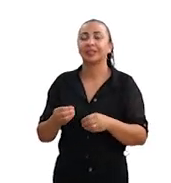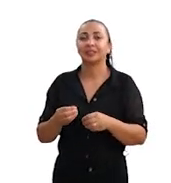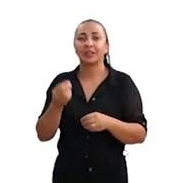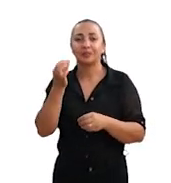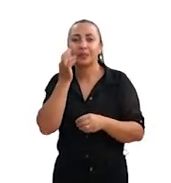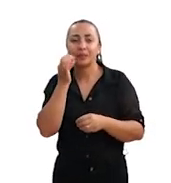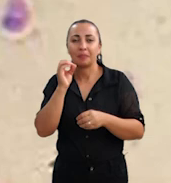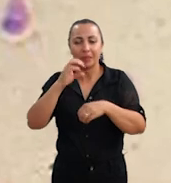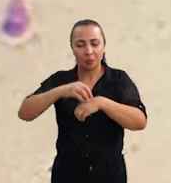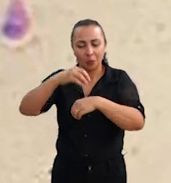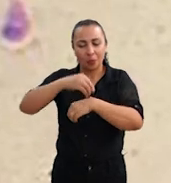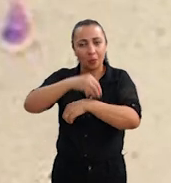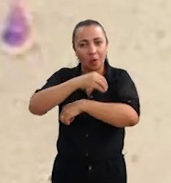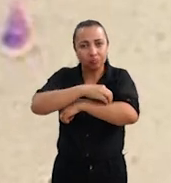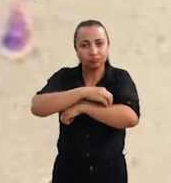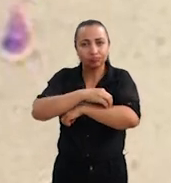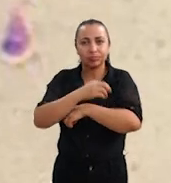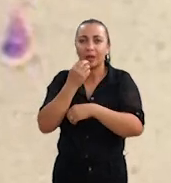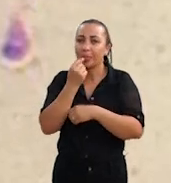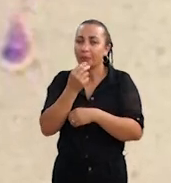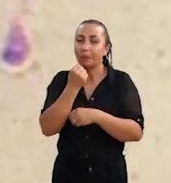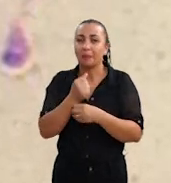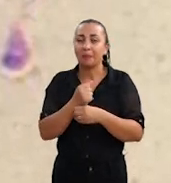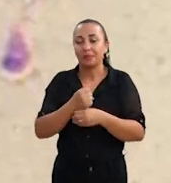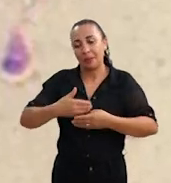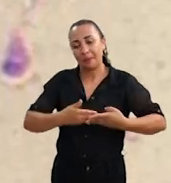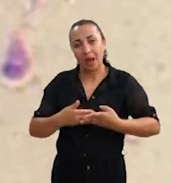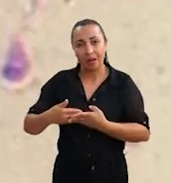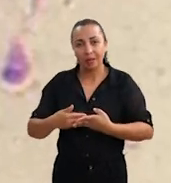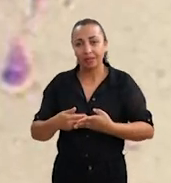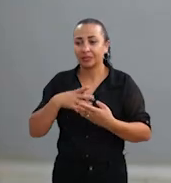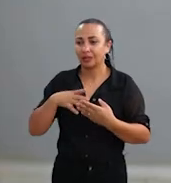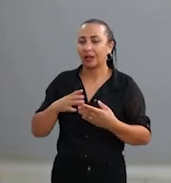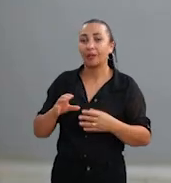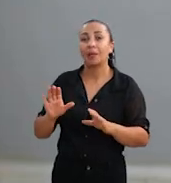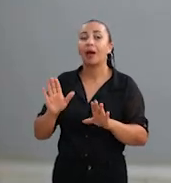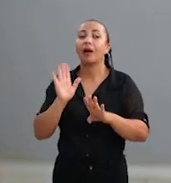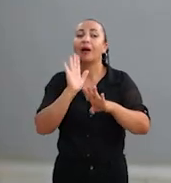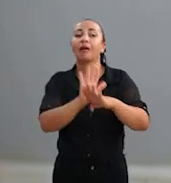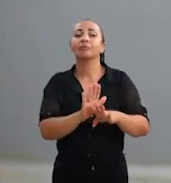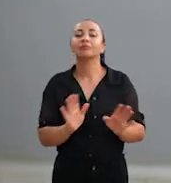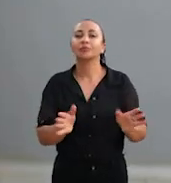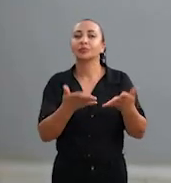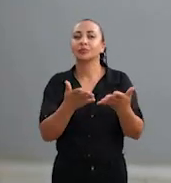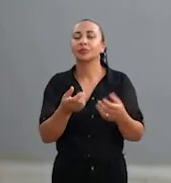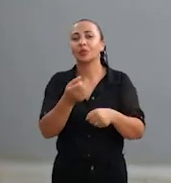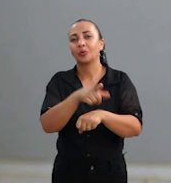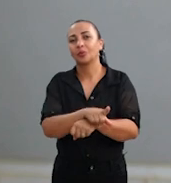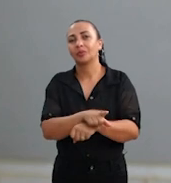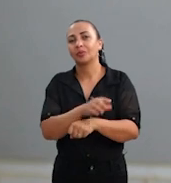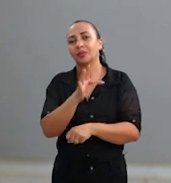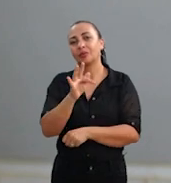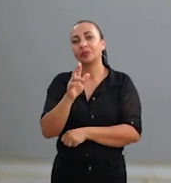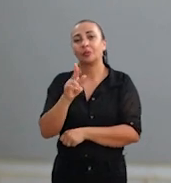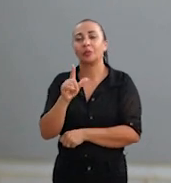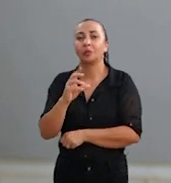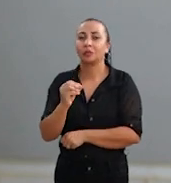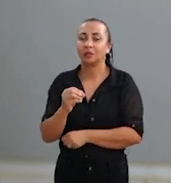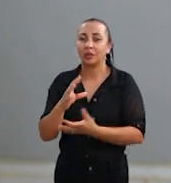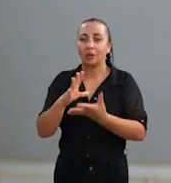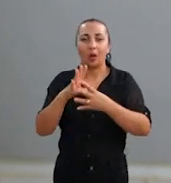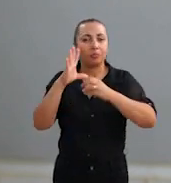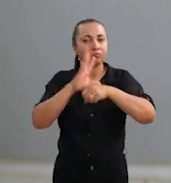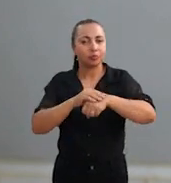né, sapinho, ele tinha um efeito na leishmania. A taxa de cura usando o fluconazol era